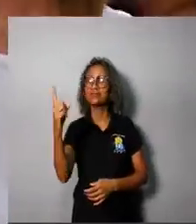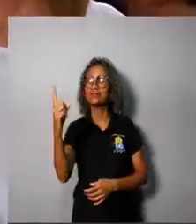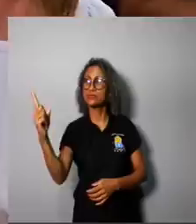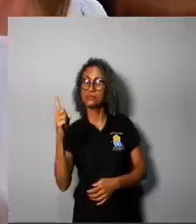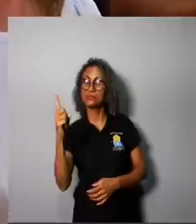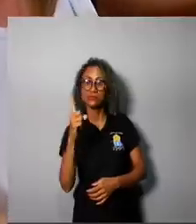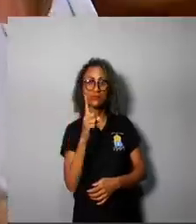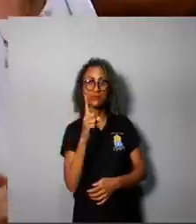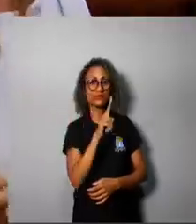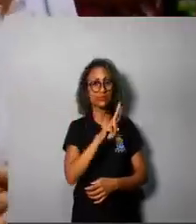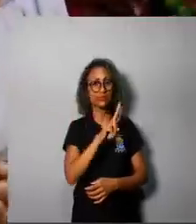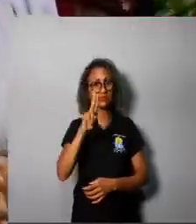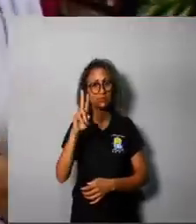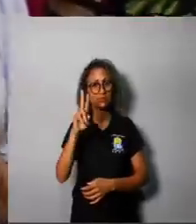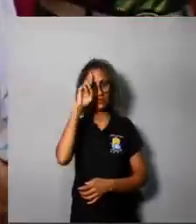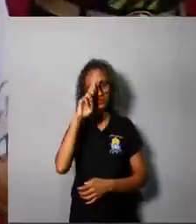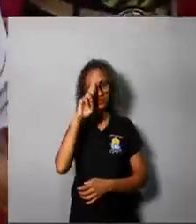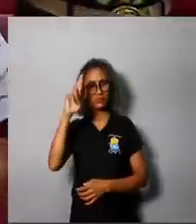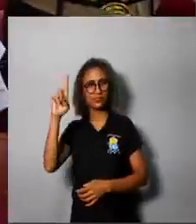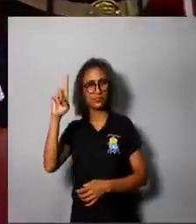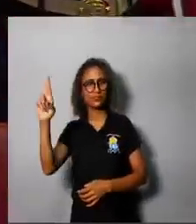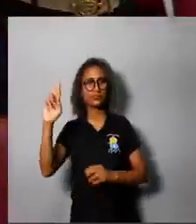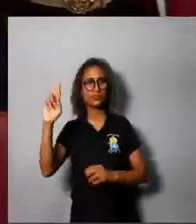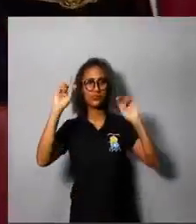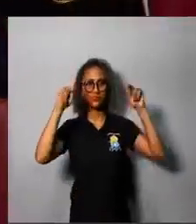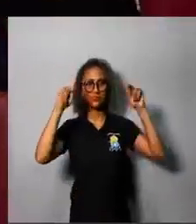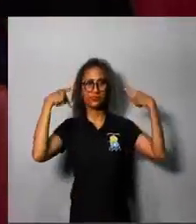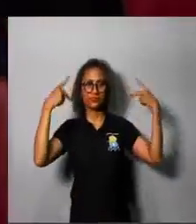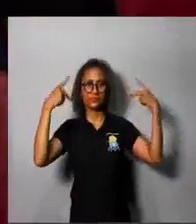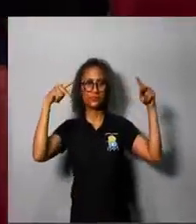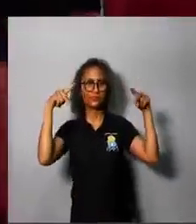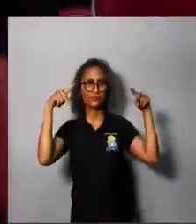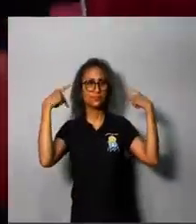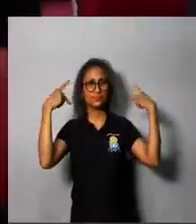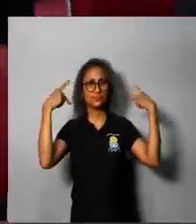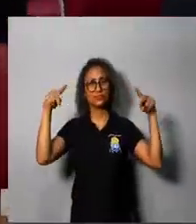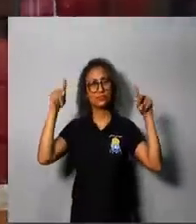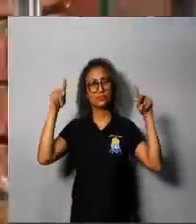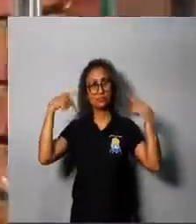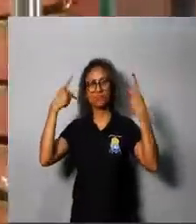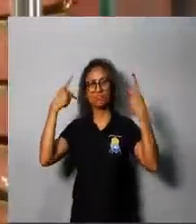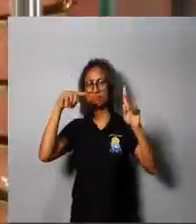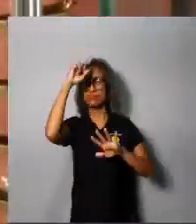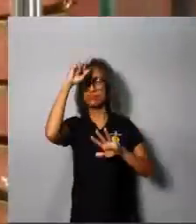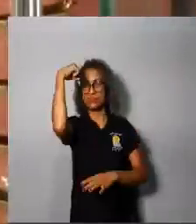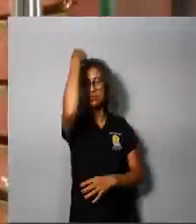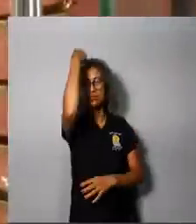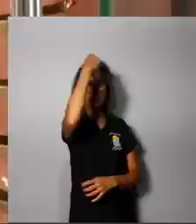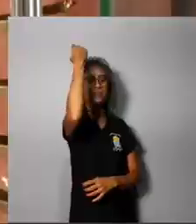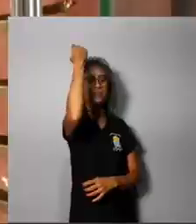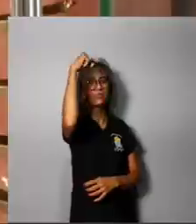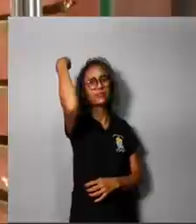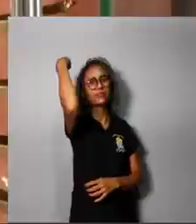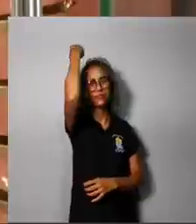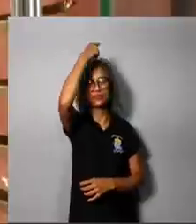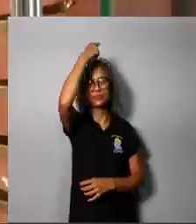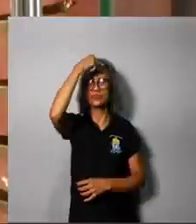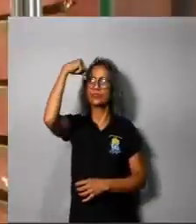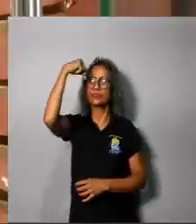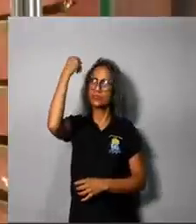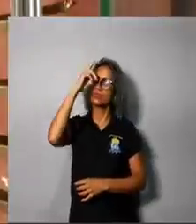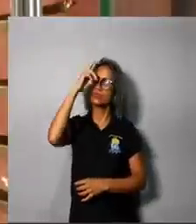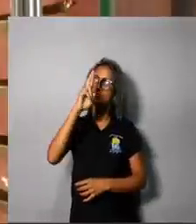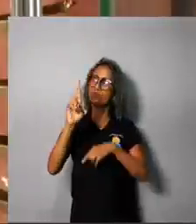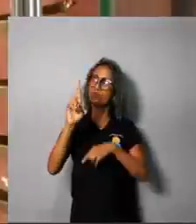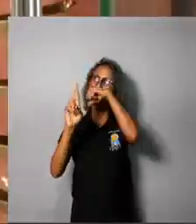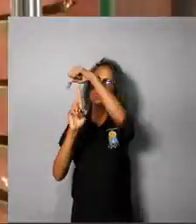Senhor, hosana nas alturas. Santo, santo,